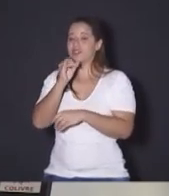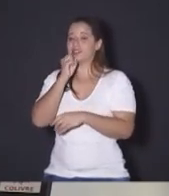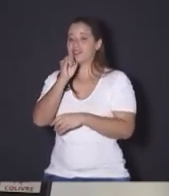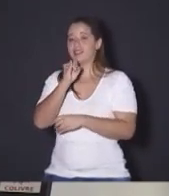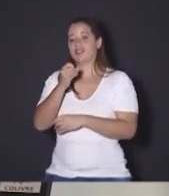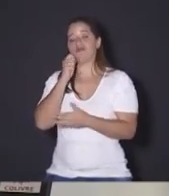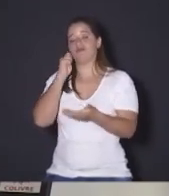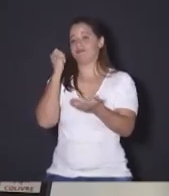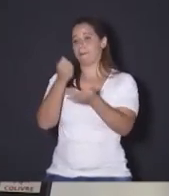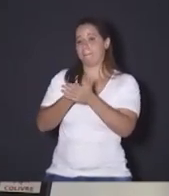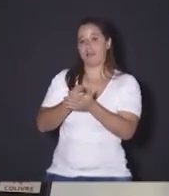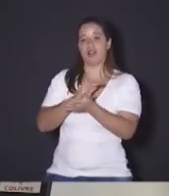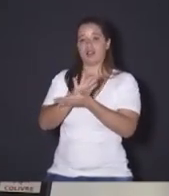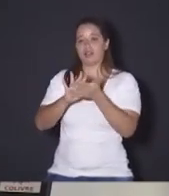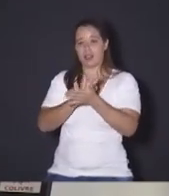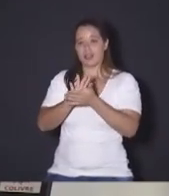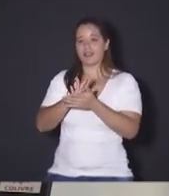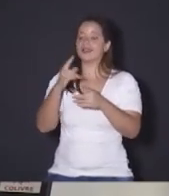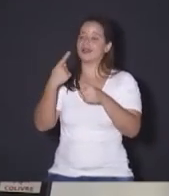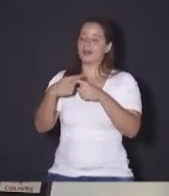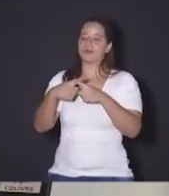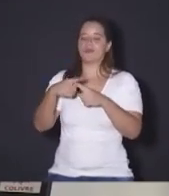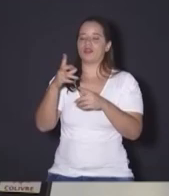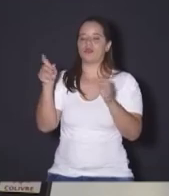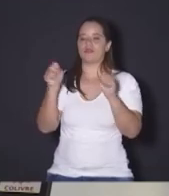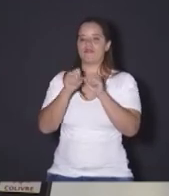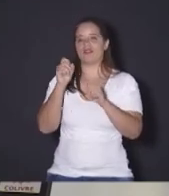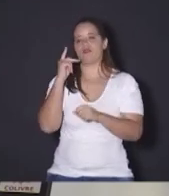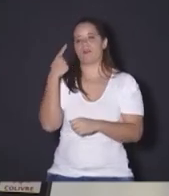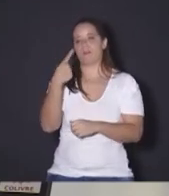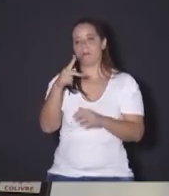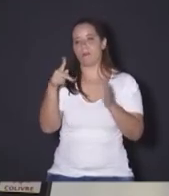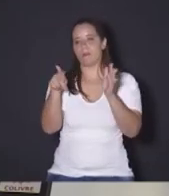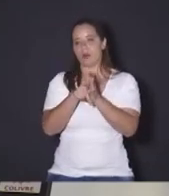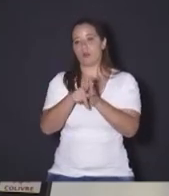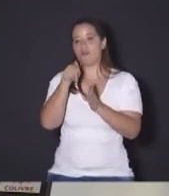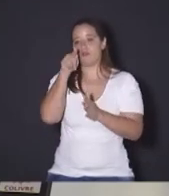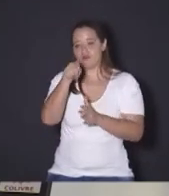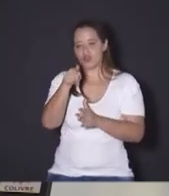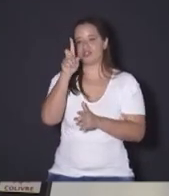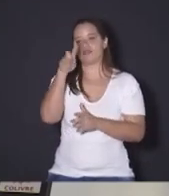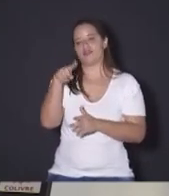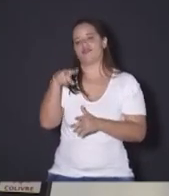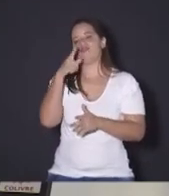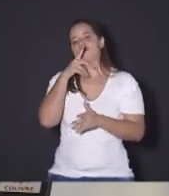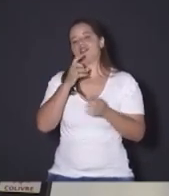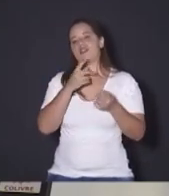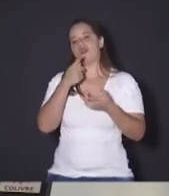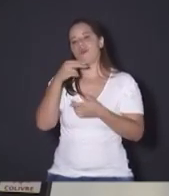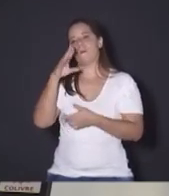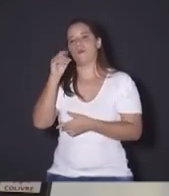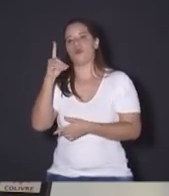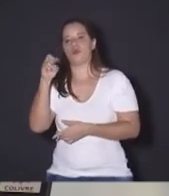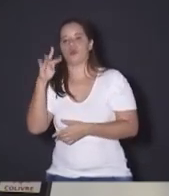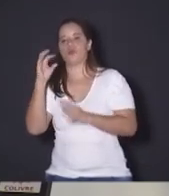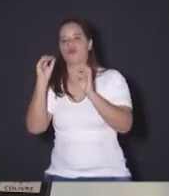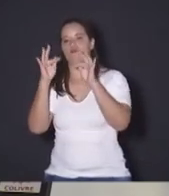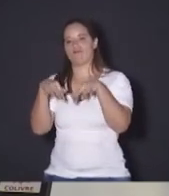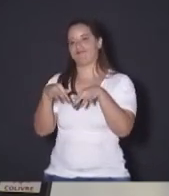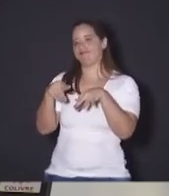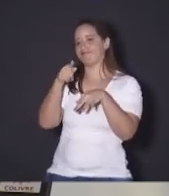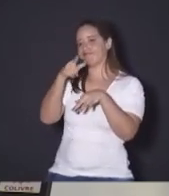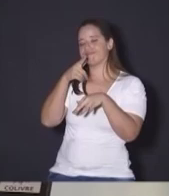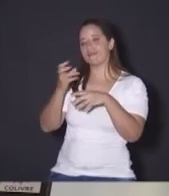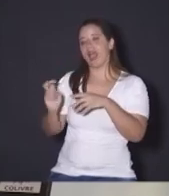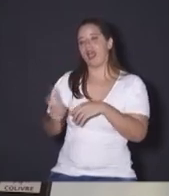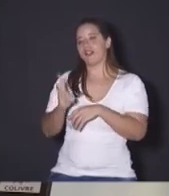não está pagando por que esse produto não foi feito para você você é o produto então valoriza você a